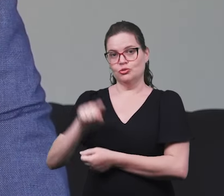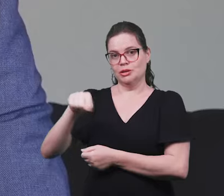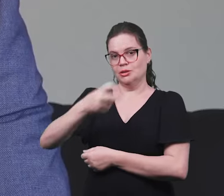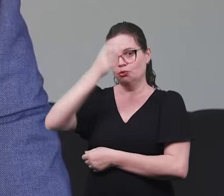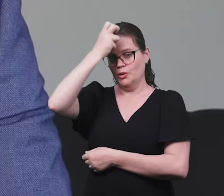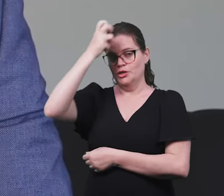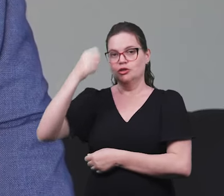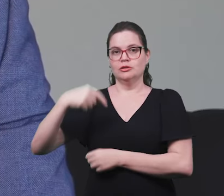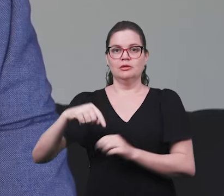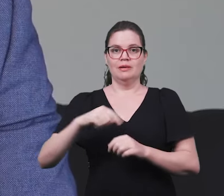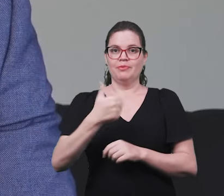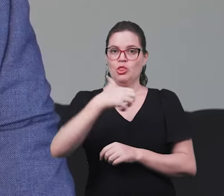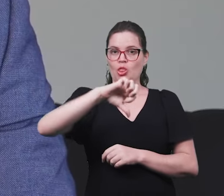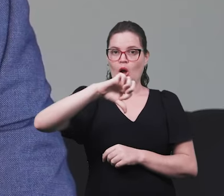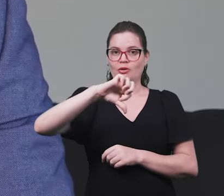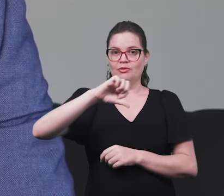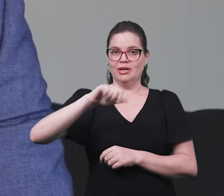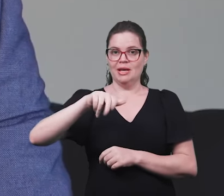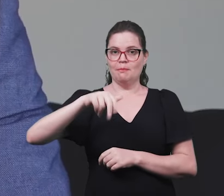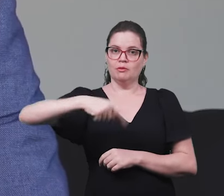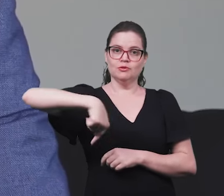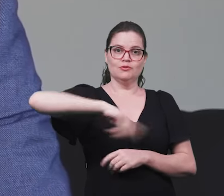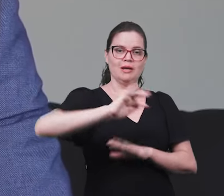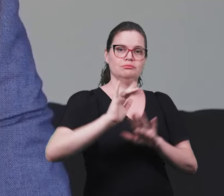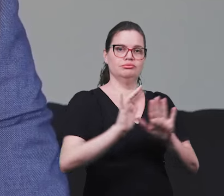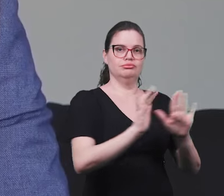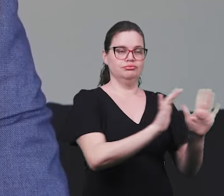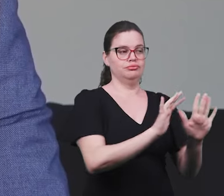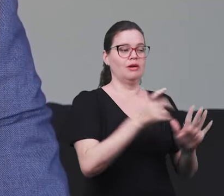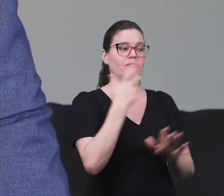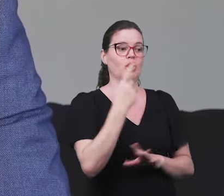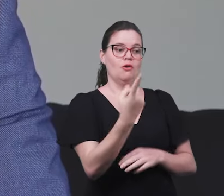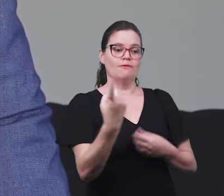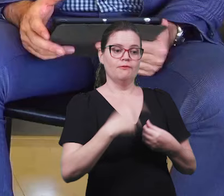só poderiam ver a face de José se trouxesse Benjamim.